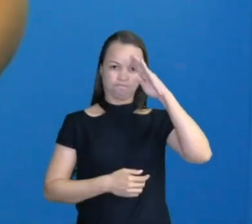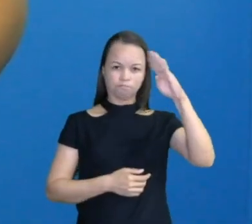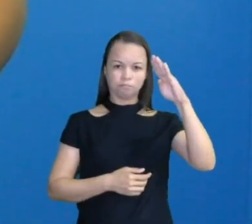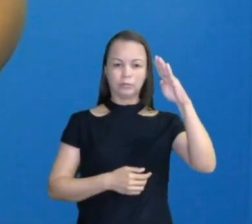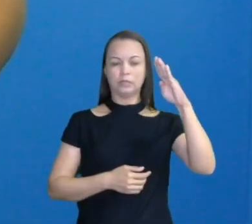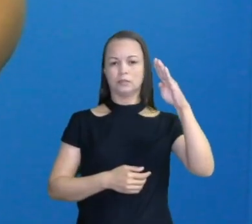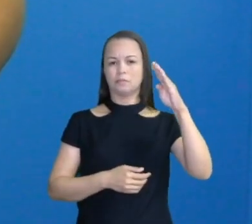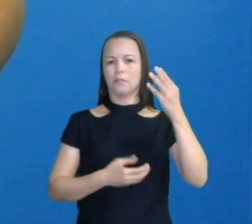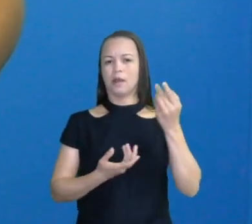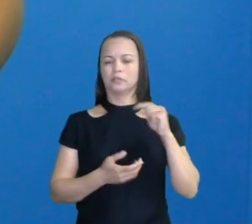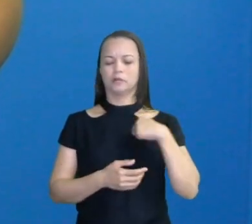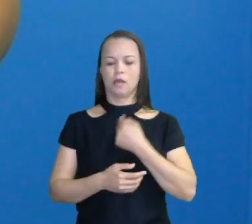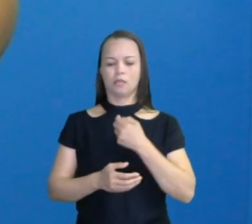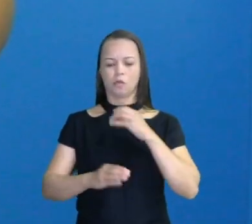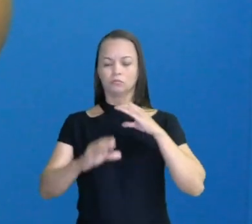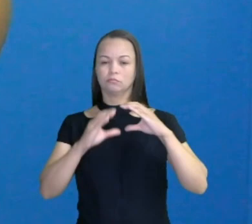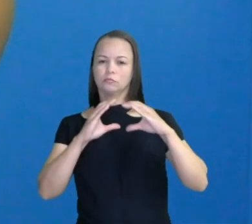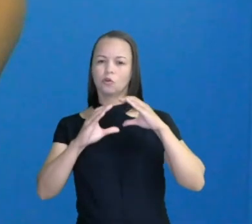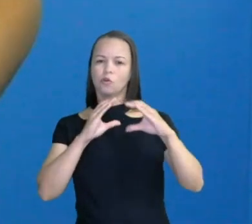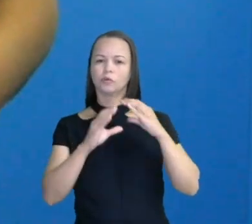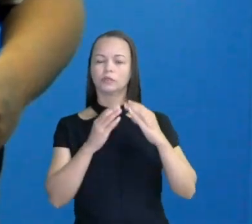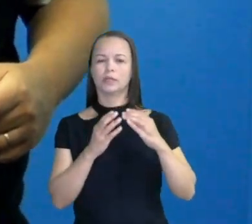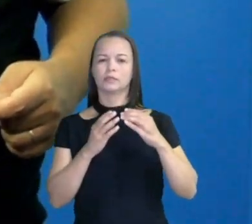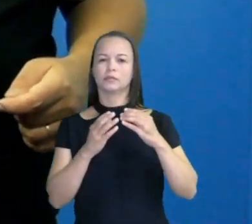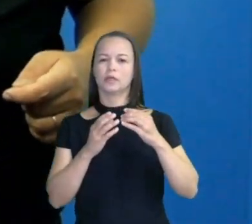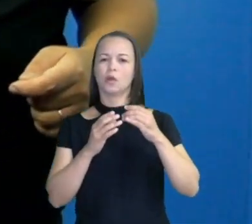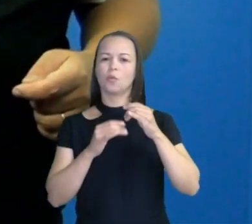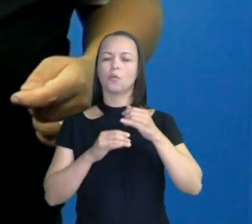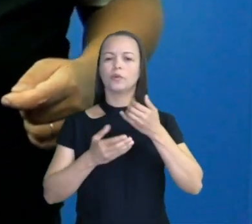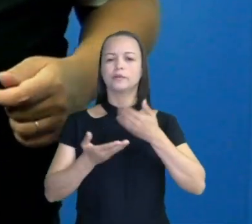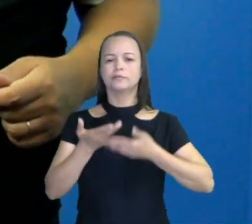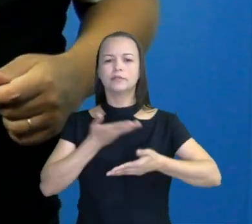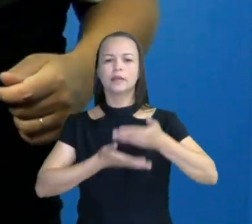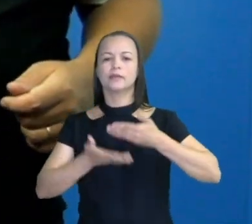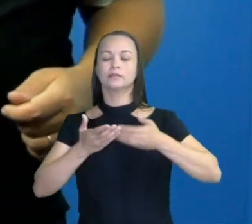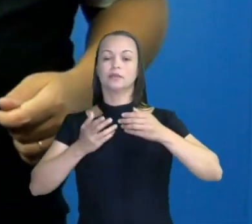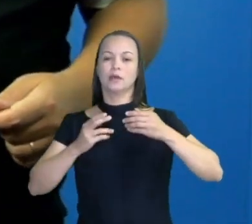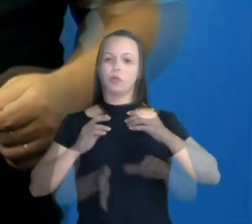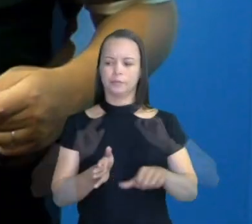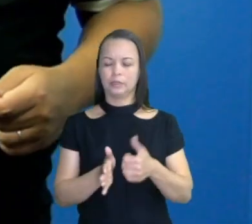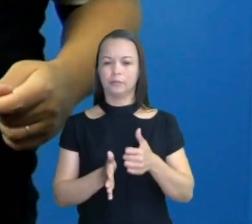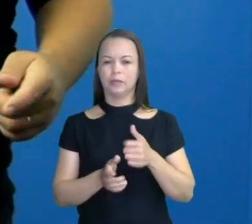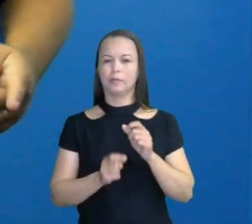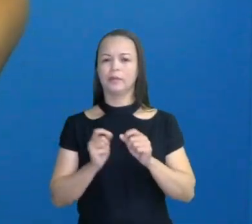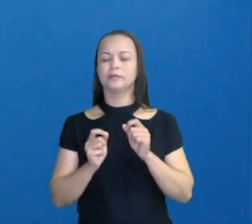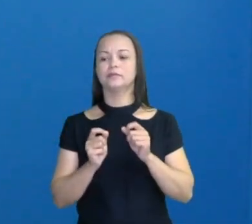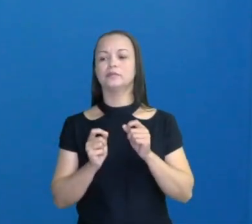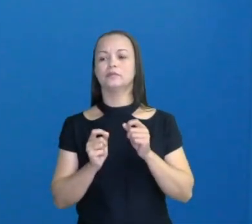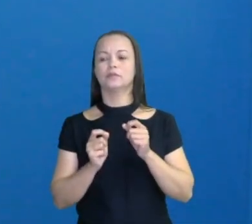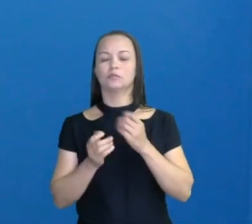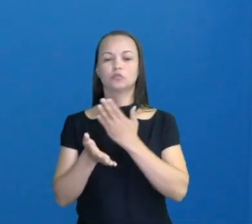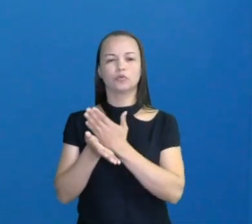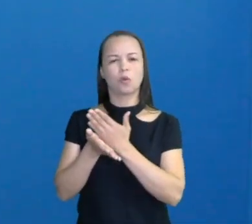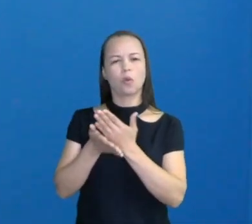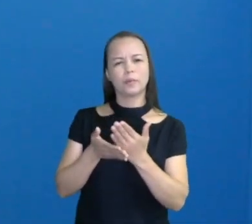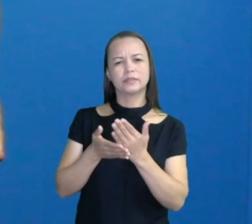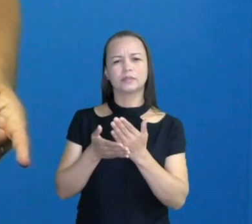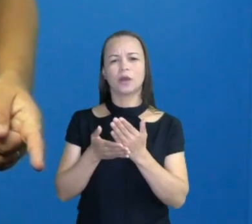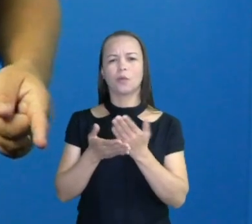principais da nossa comunicação e interação humana, certo? Vamos lá? Vamos começar com